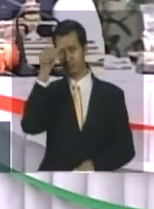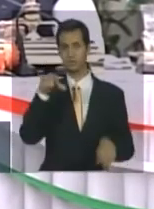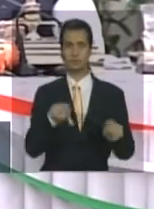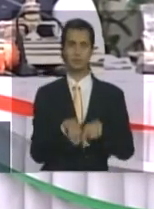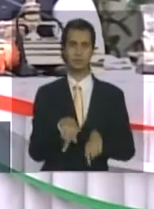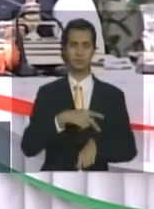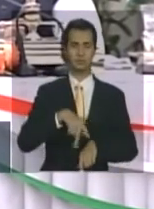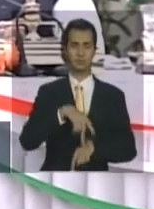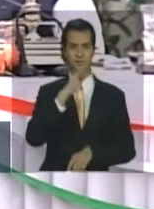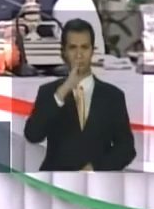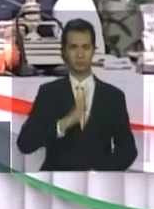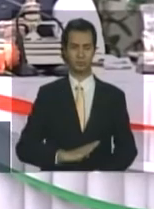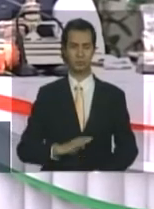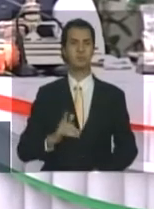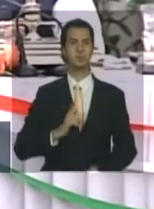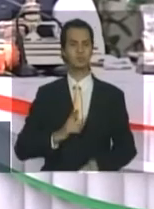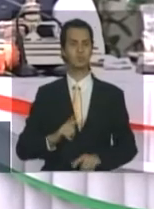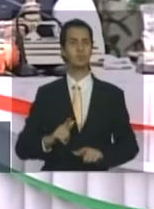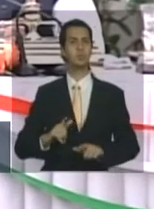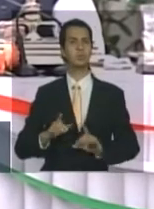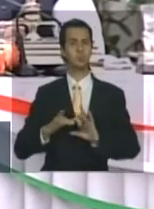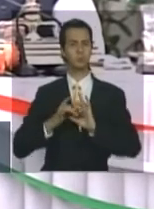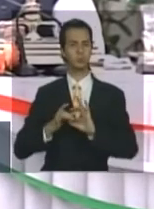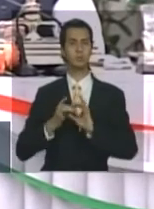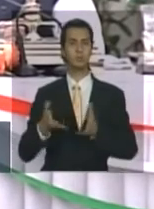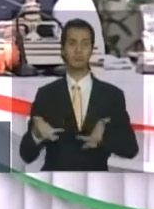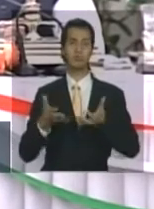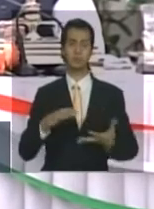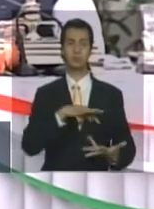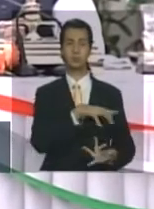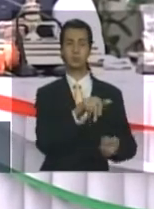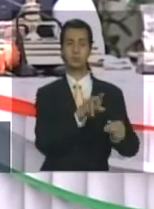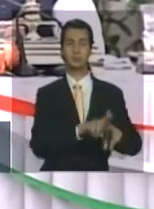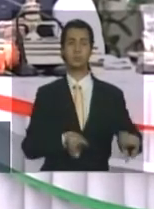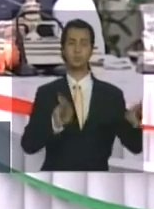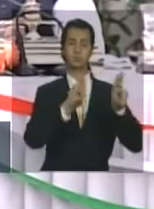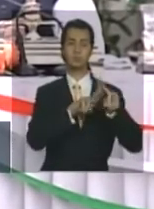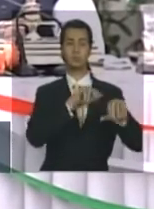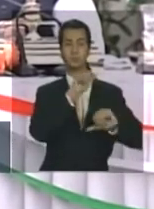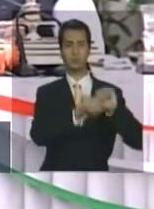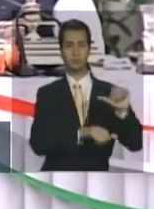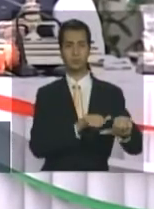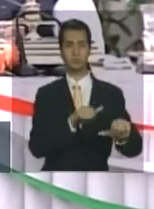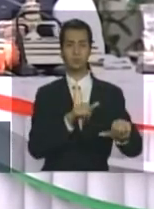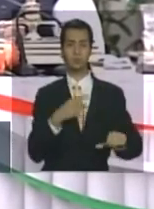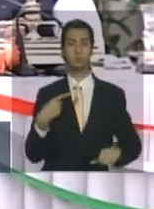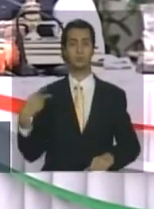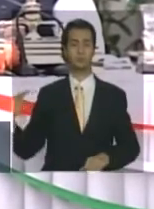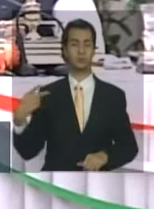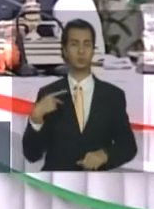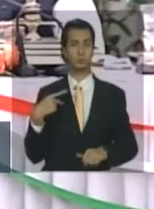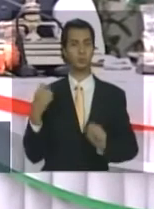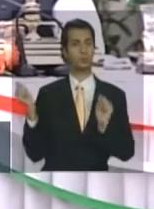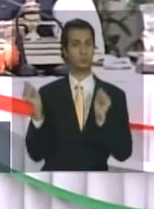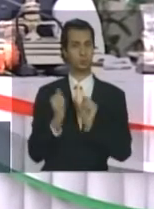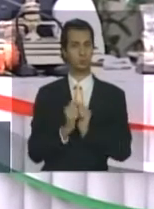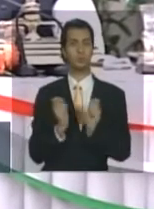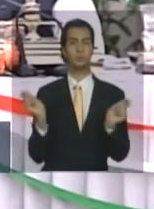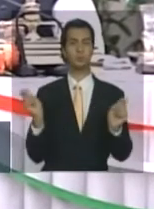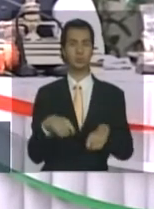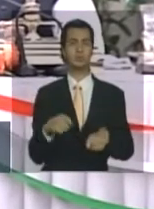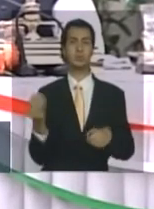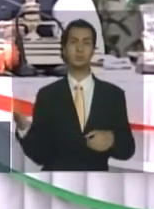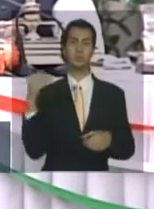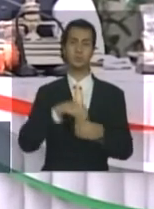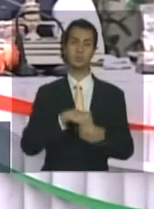estão ainda unidos na luta pela reforma das Nações Unidas, onde juntos, num Conselho de Segurança ampliado,